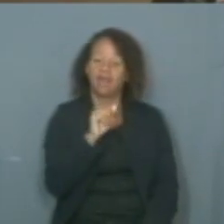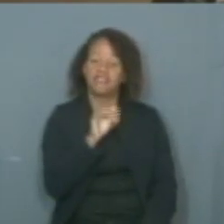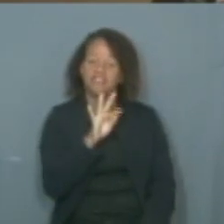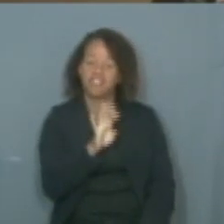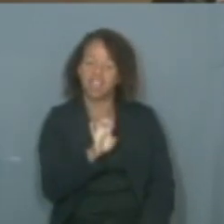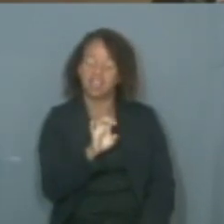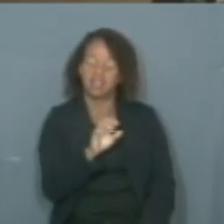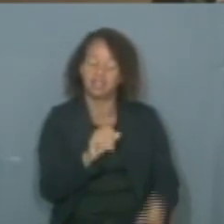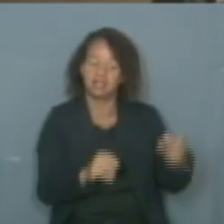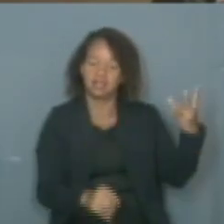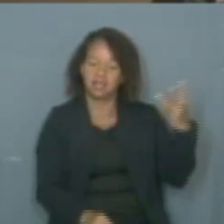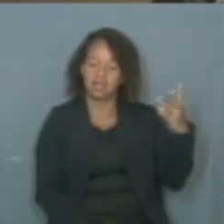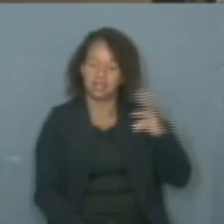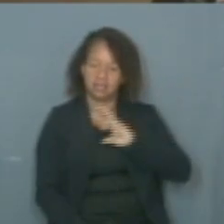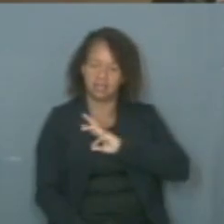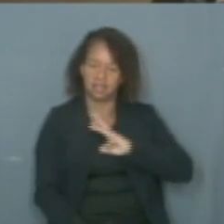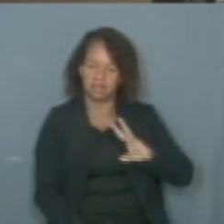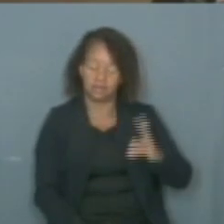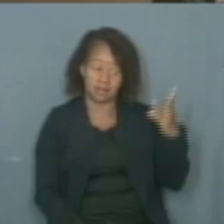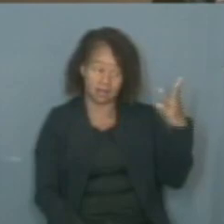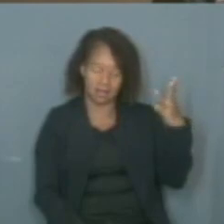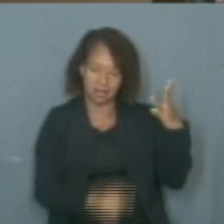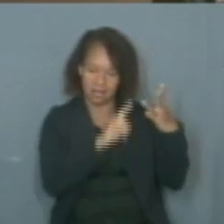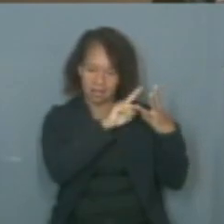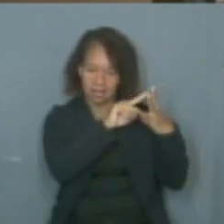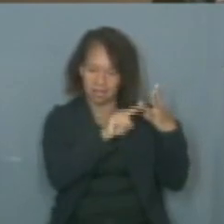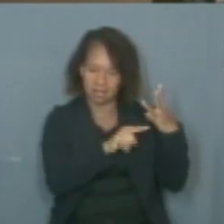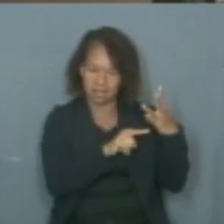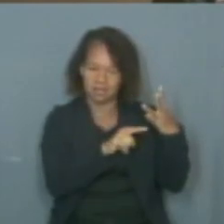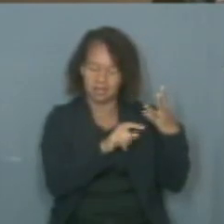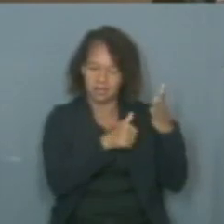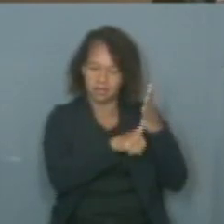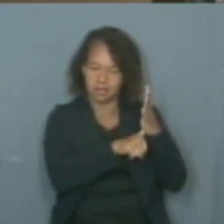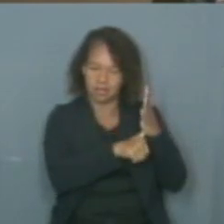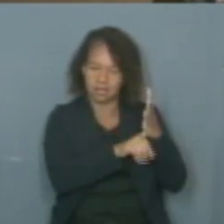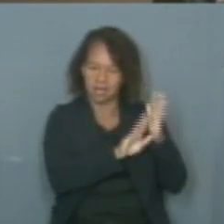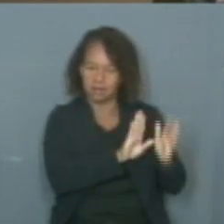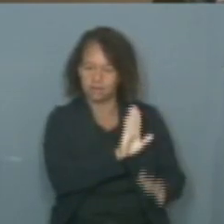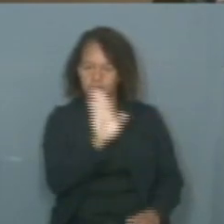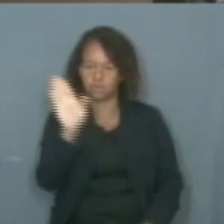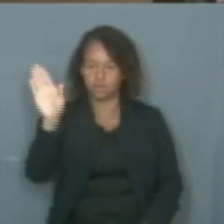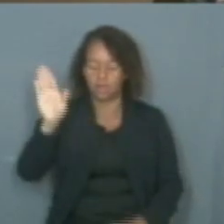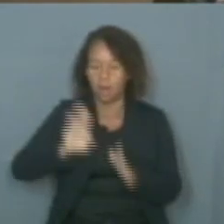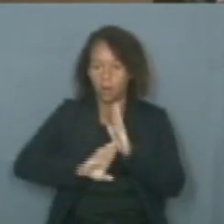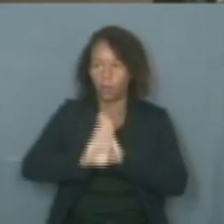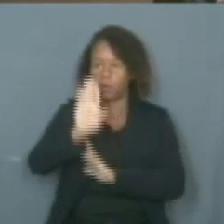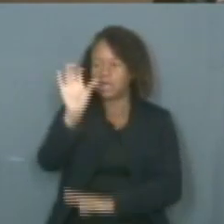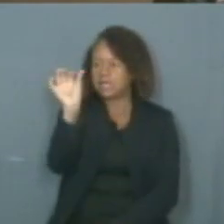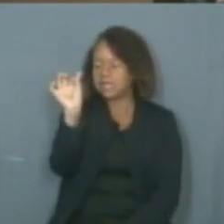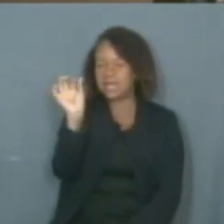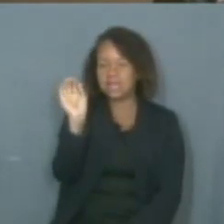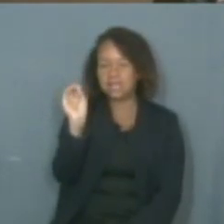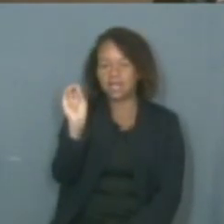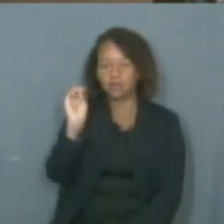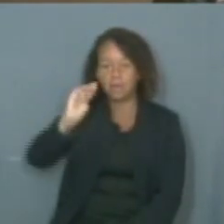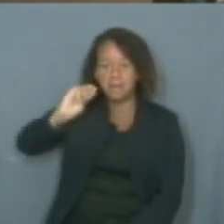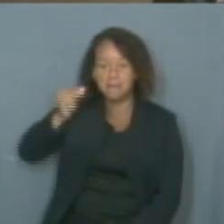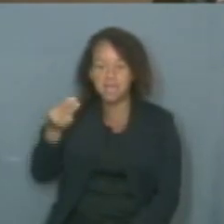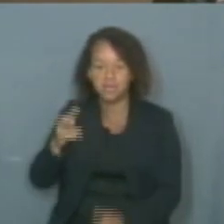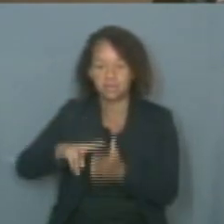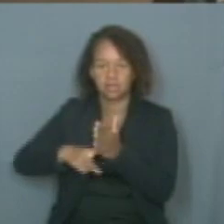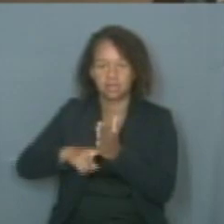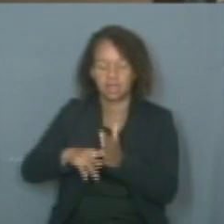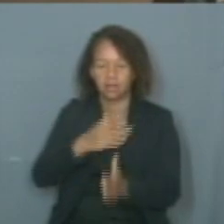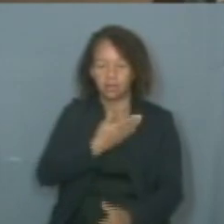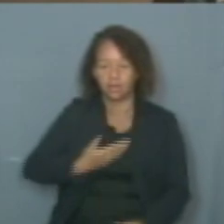número de 3, vereador, 3 associados para 600 mil associados no